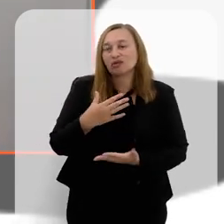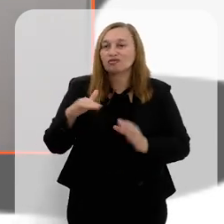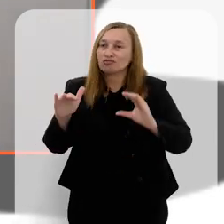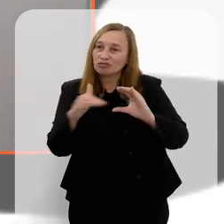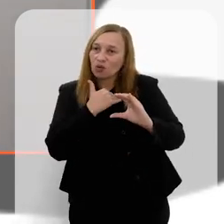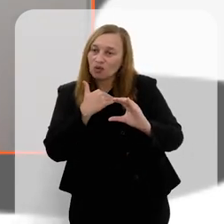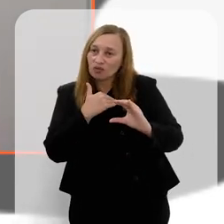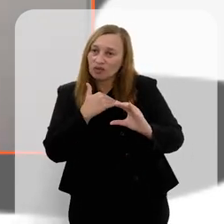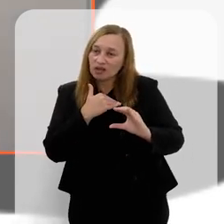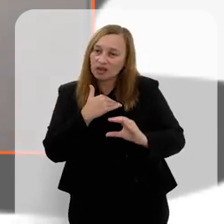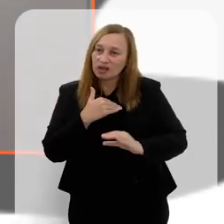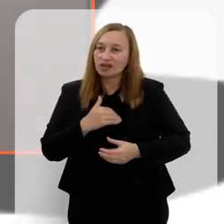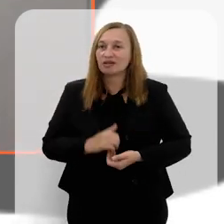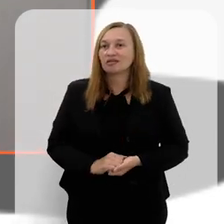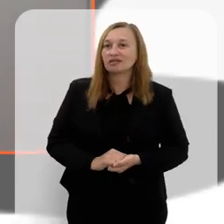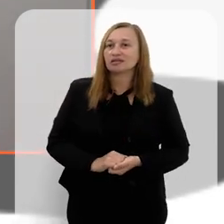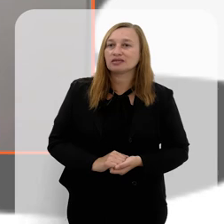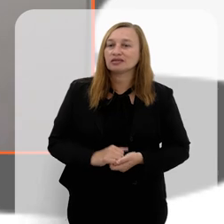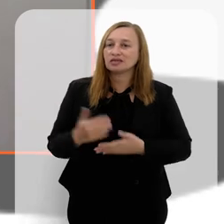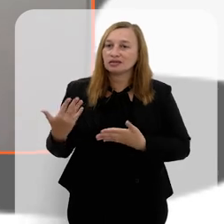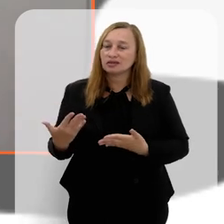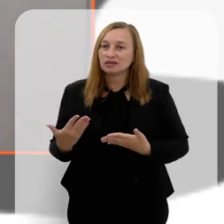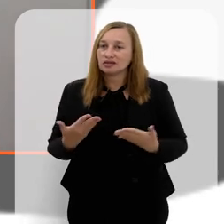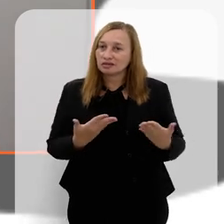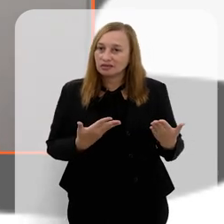me mandar um e-mail,